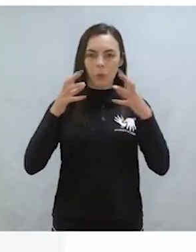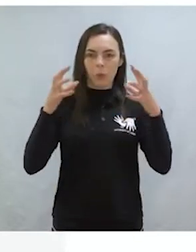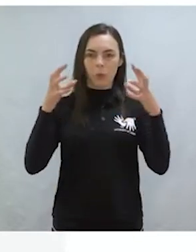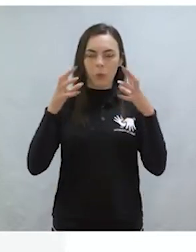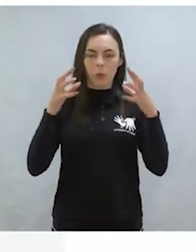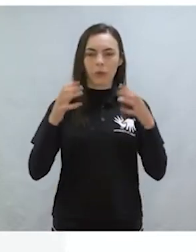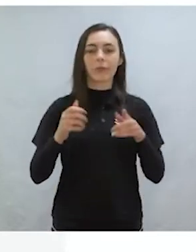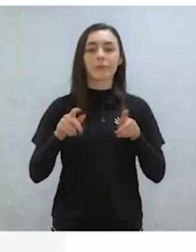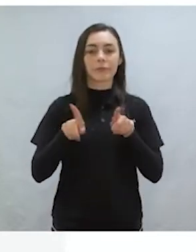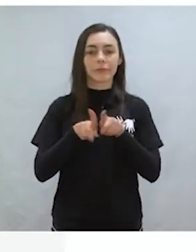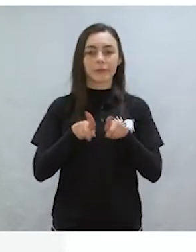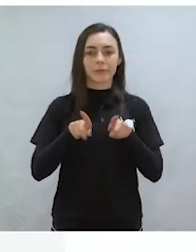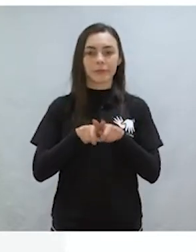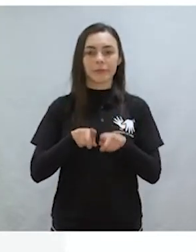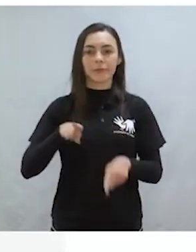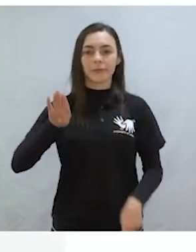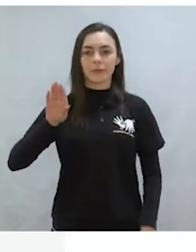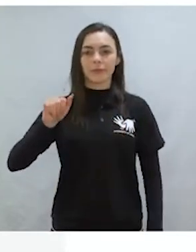e